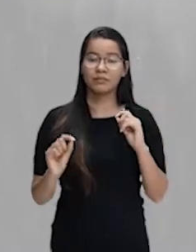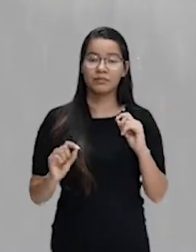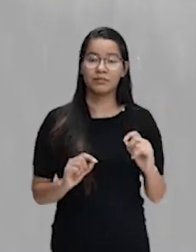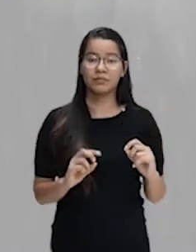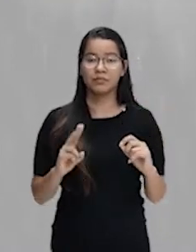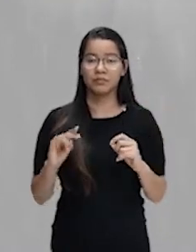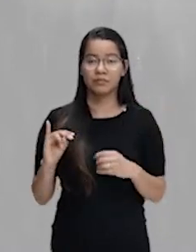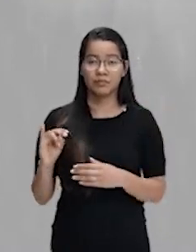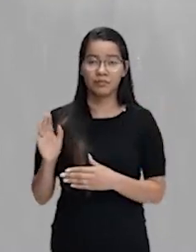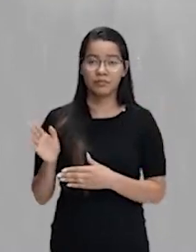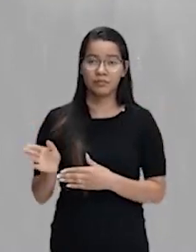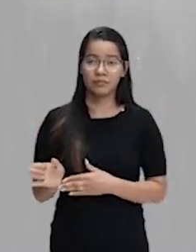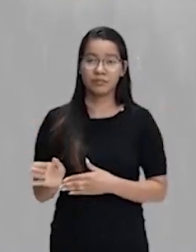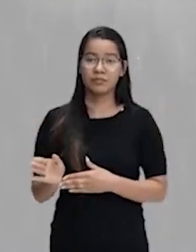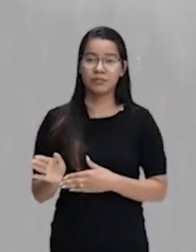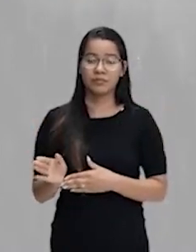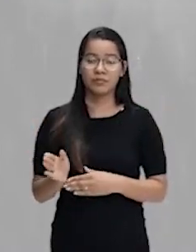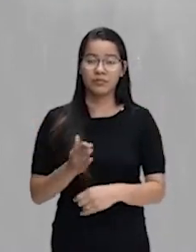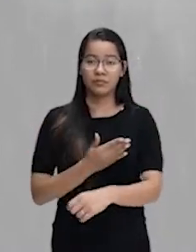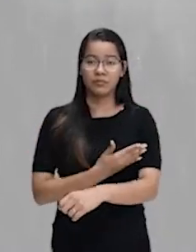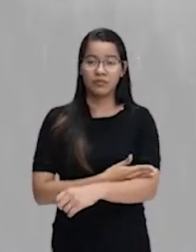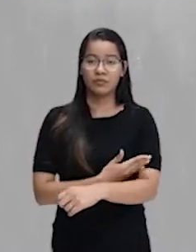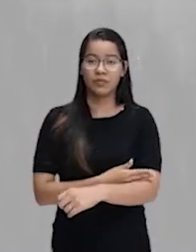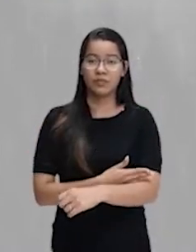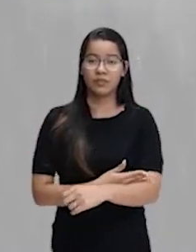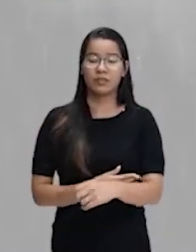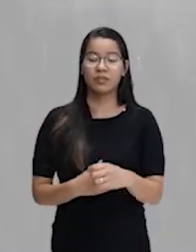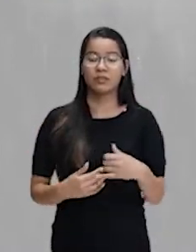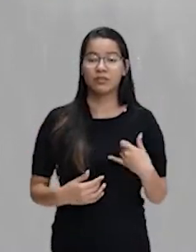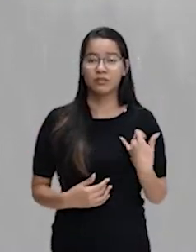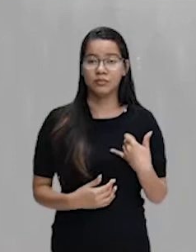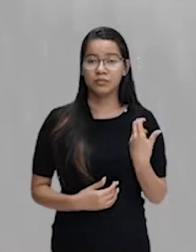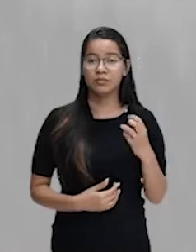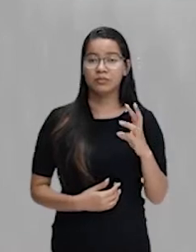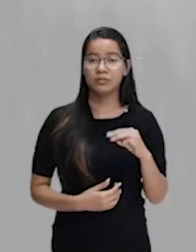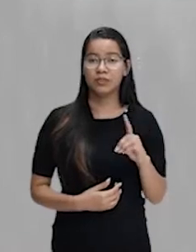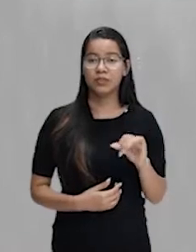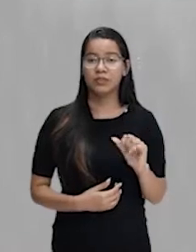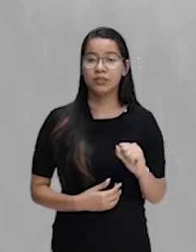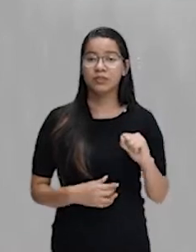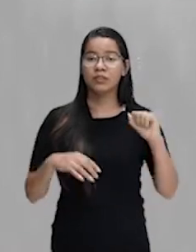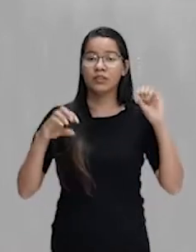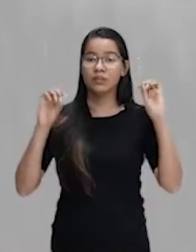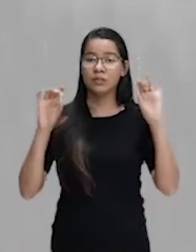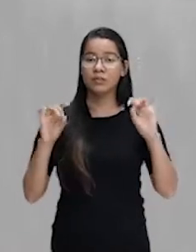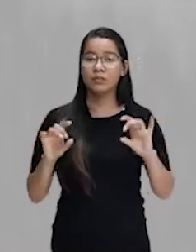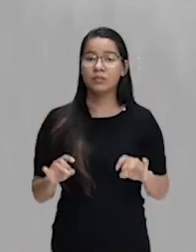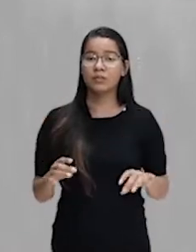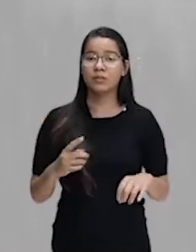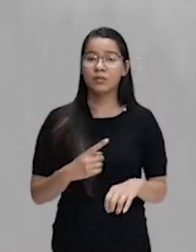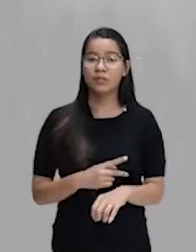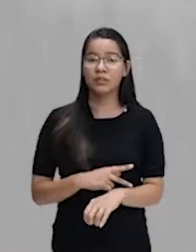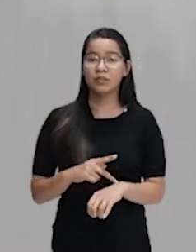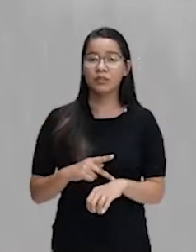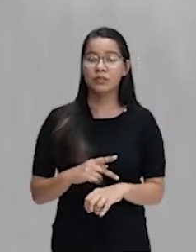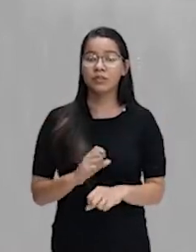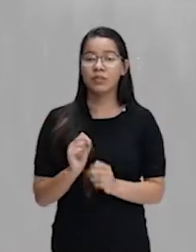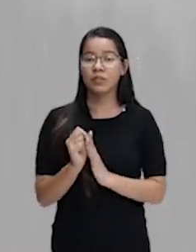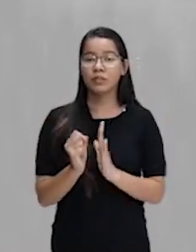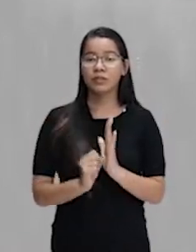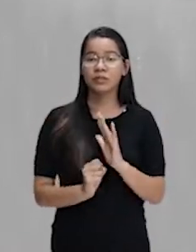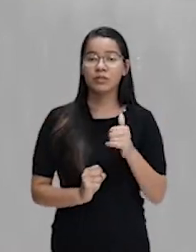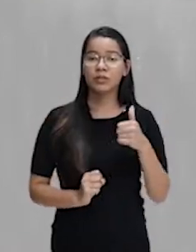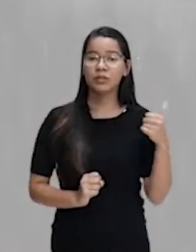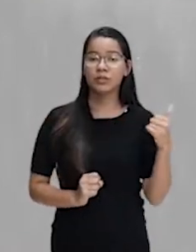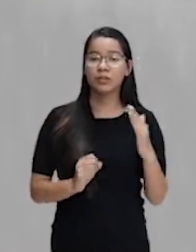vão permear a Baixa Idade Média, principalmente ali aquele período do século XI ao século XIII, porque naquele